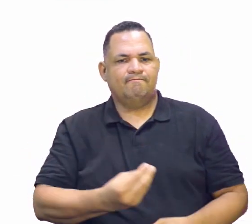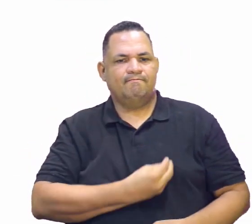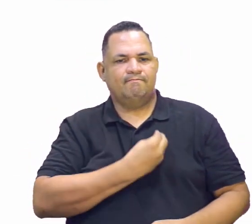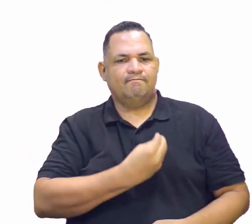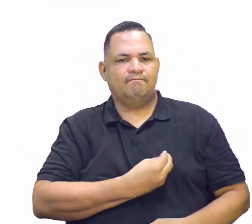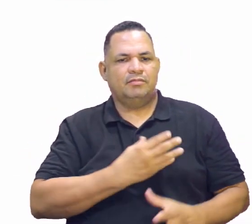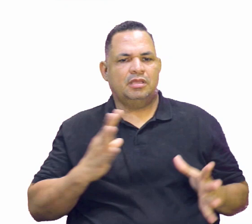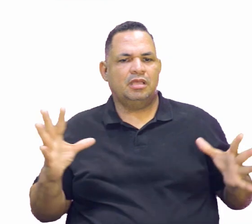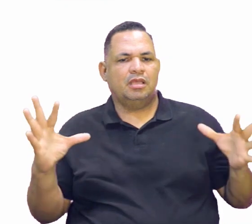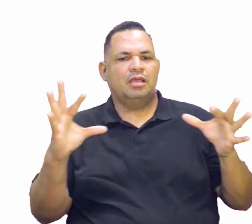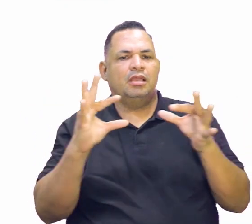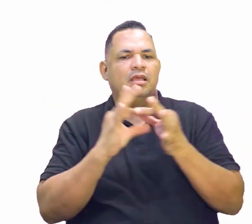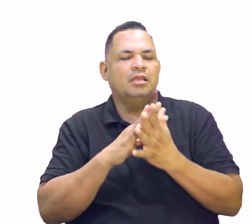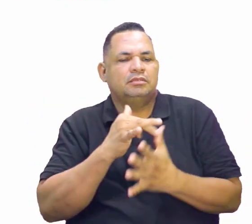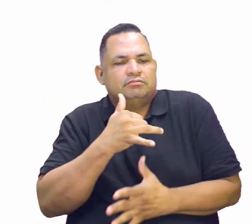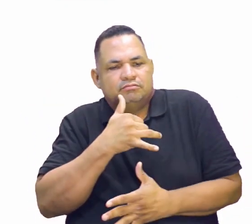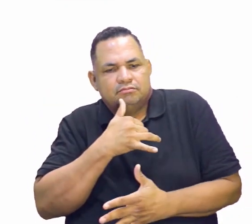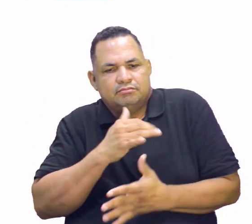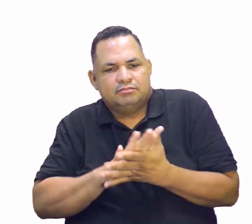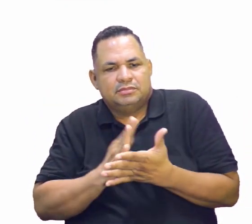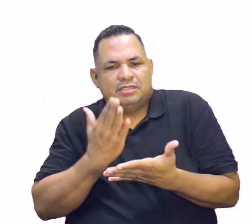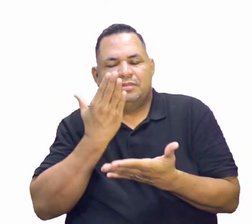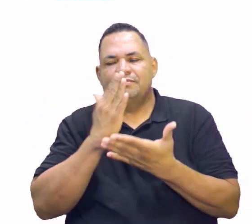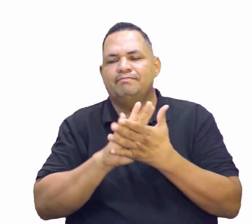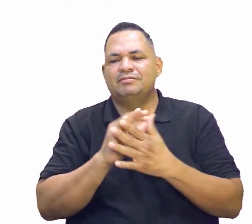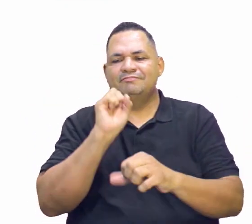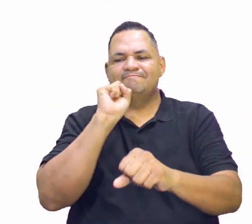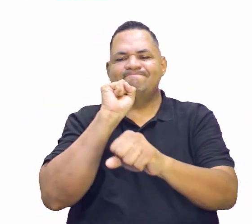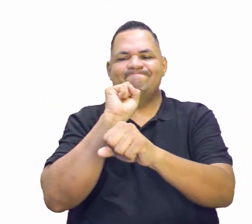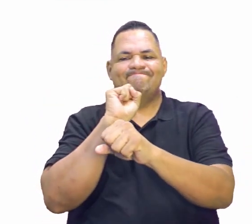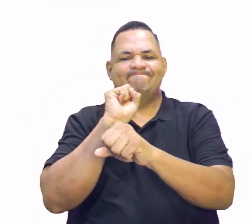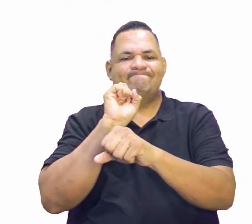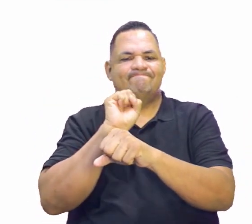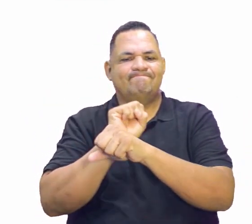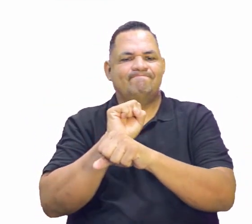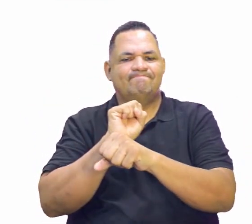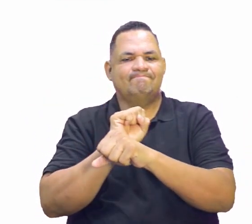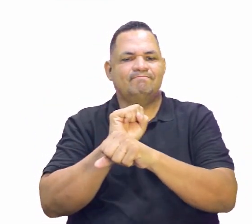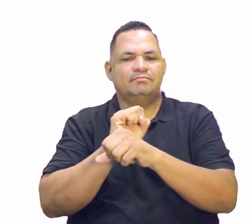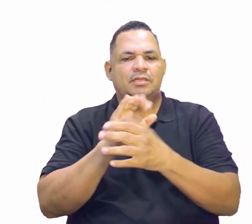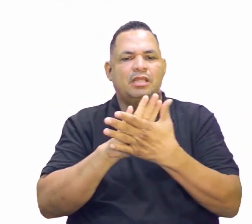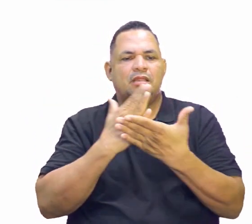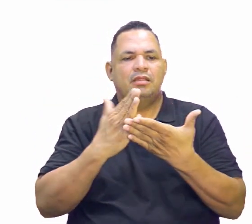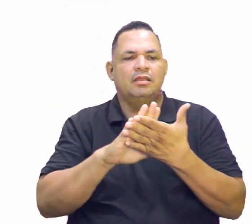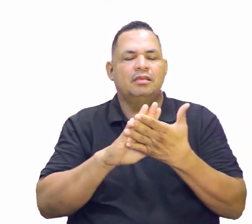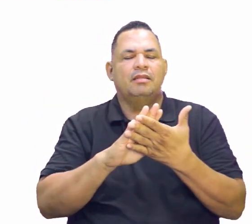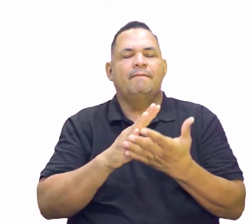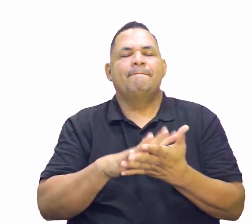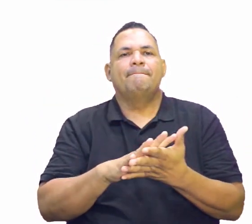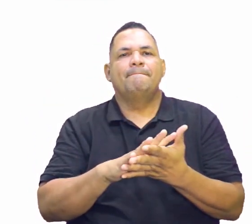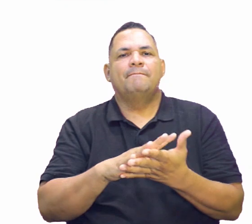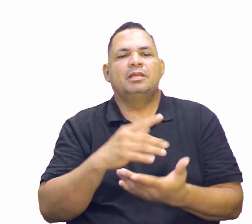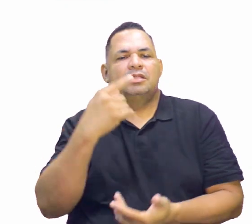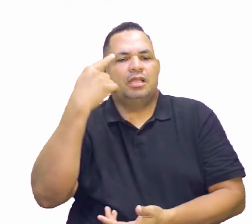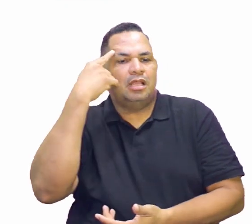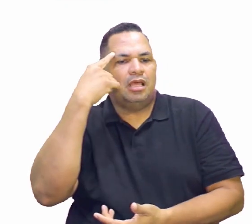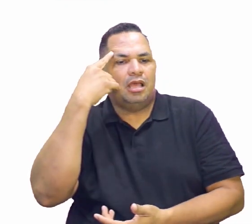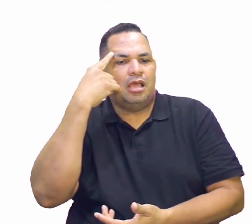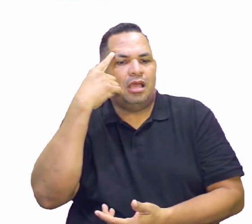desalento, também espero o fim do meu tormento. Na voz da morte a me